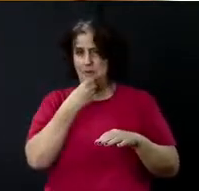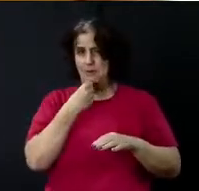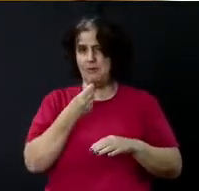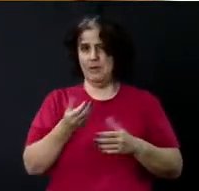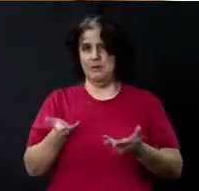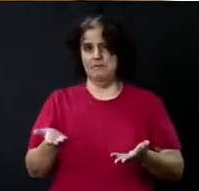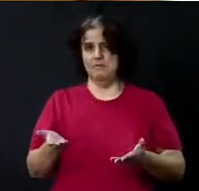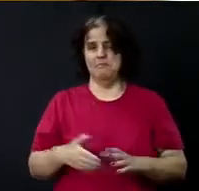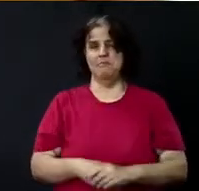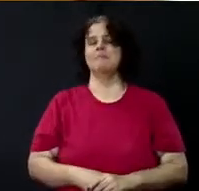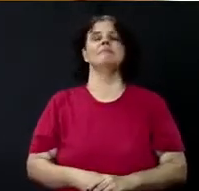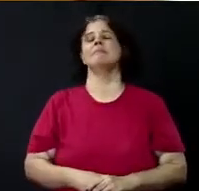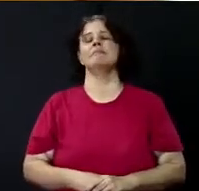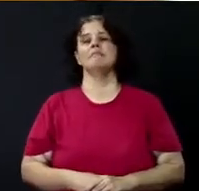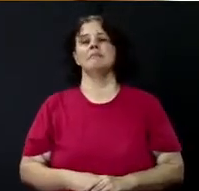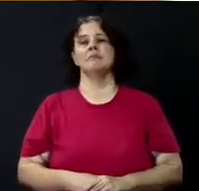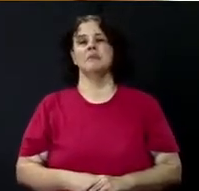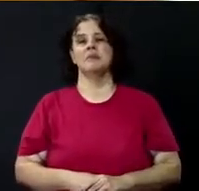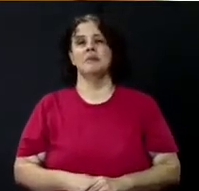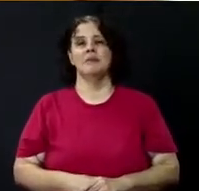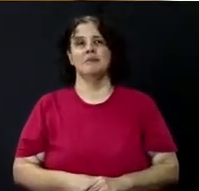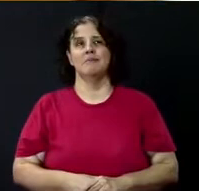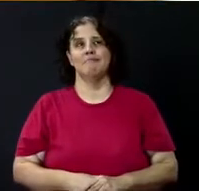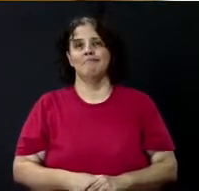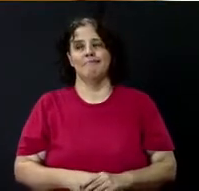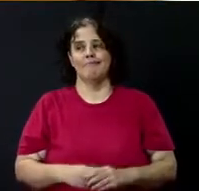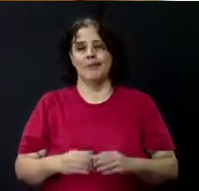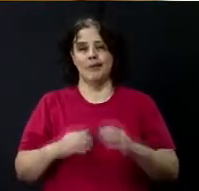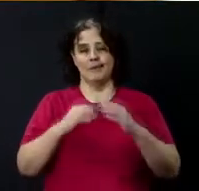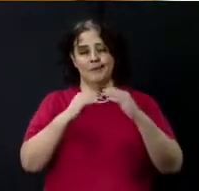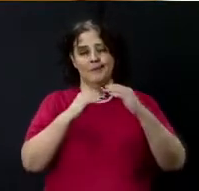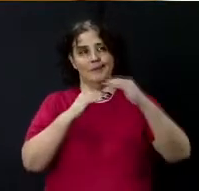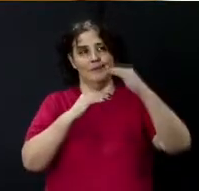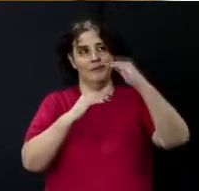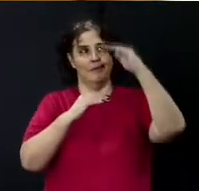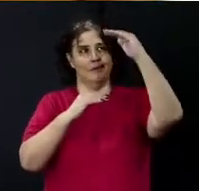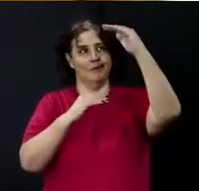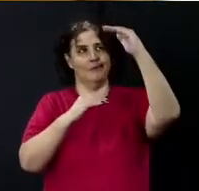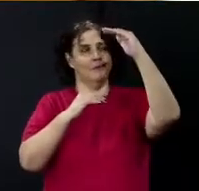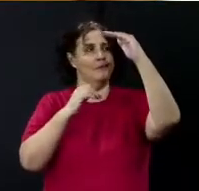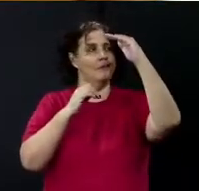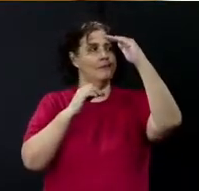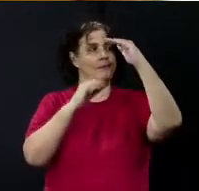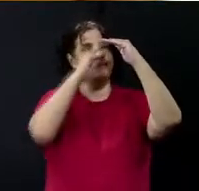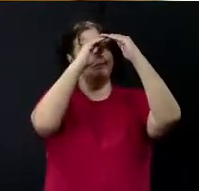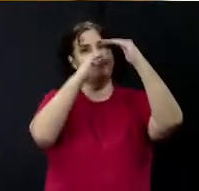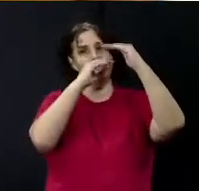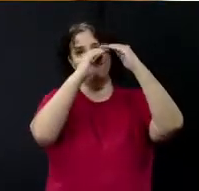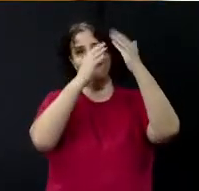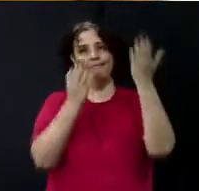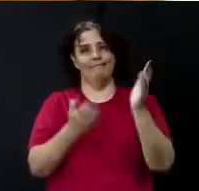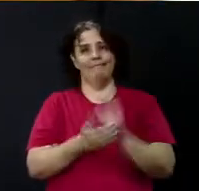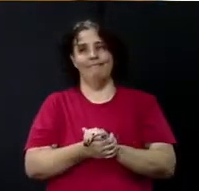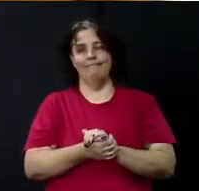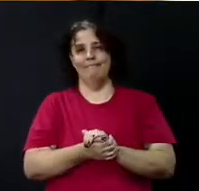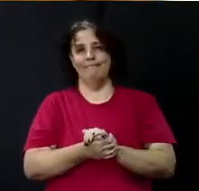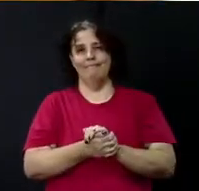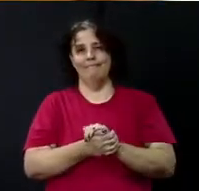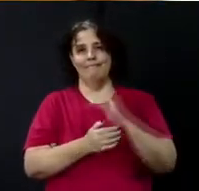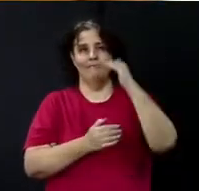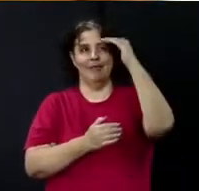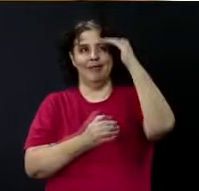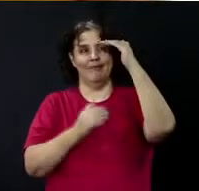homem seja, tudo chega a um limite. O limite da diferença entre escuro e